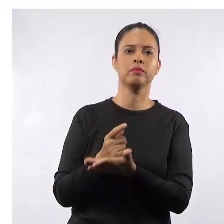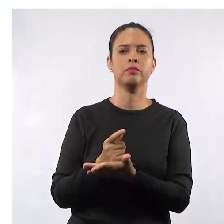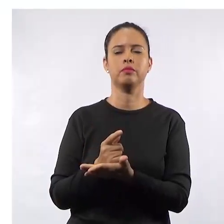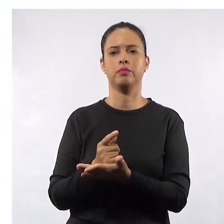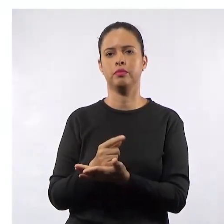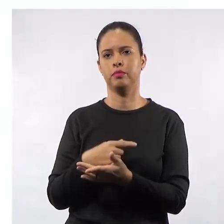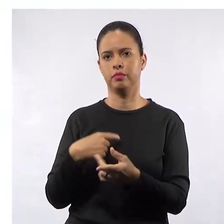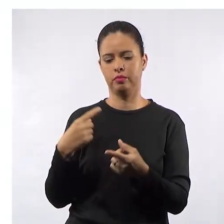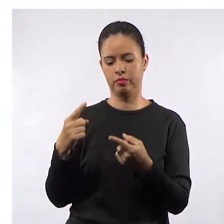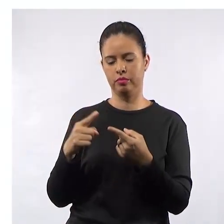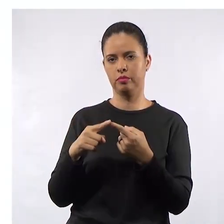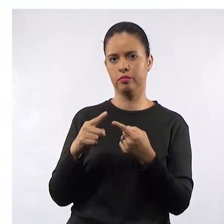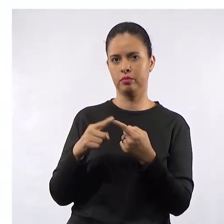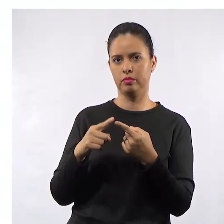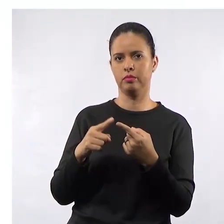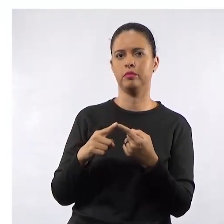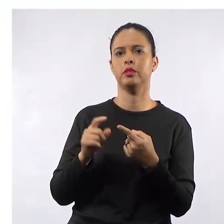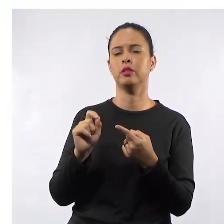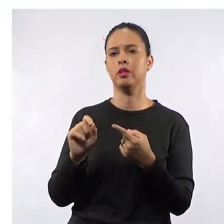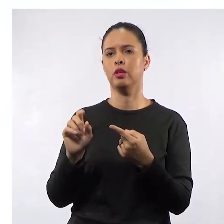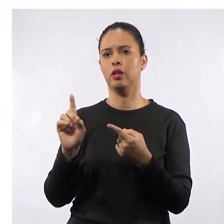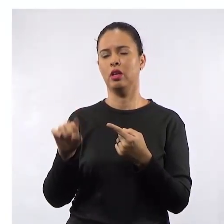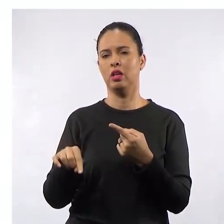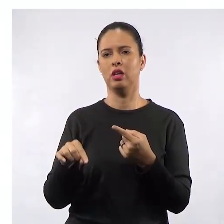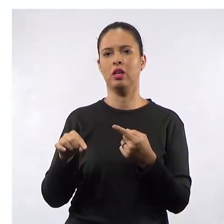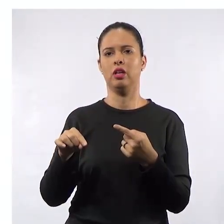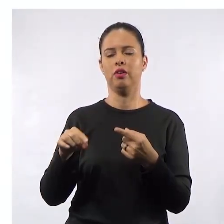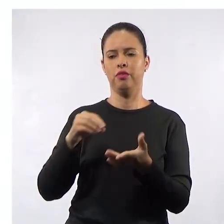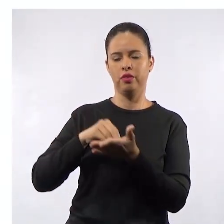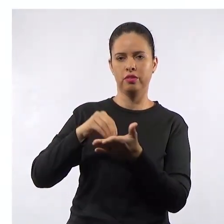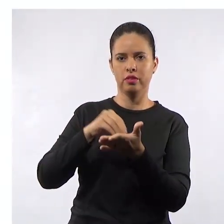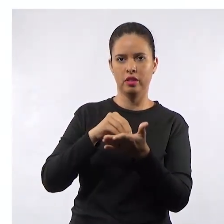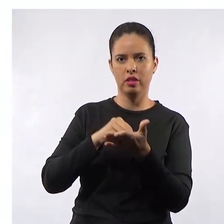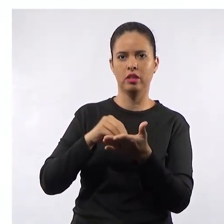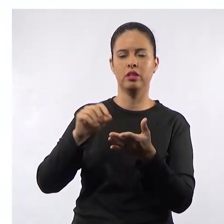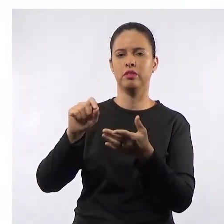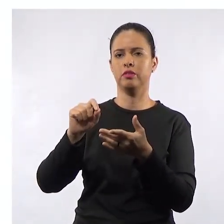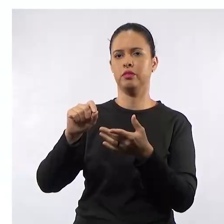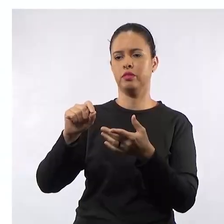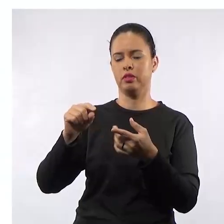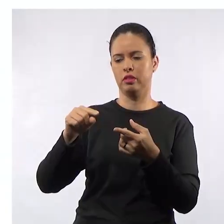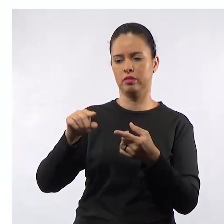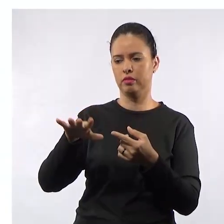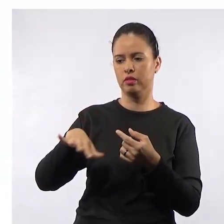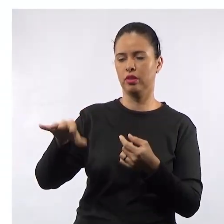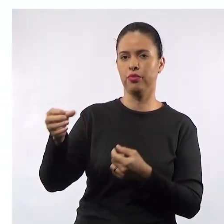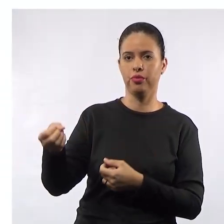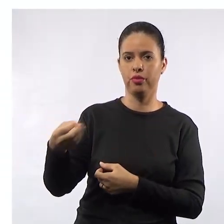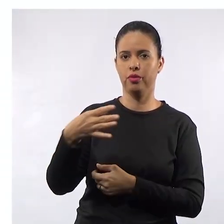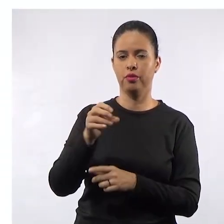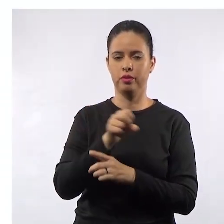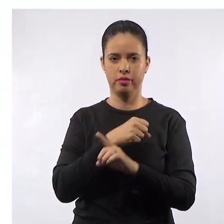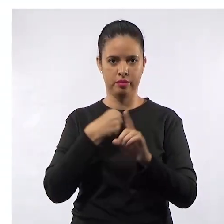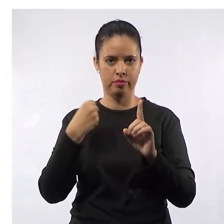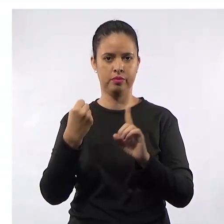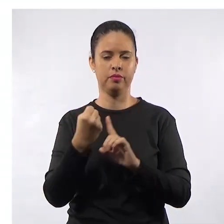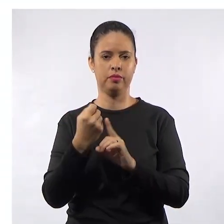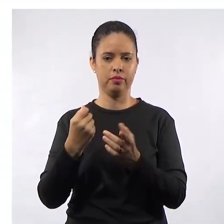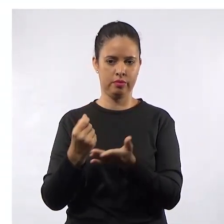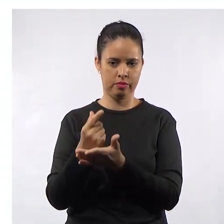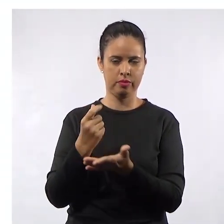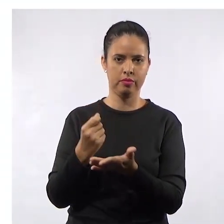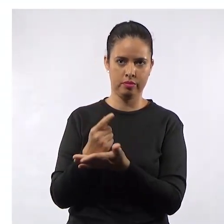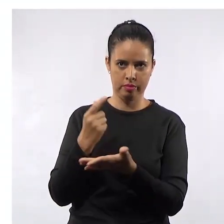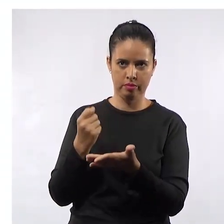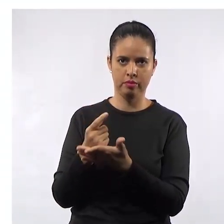de 16, em sua maioria, estava em total desacordo com as relações oriundas da nova sociedade de